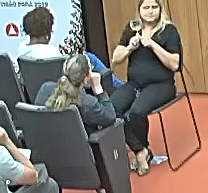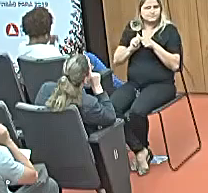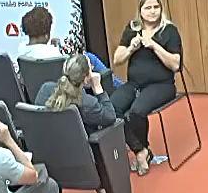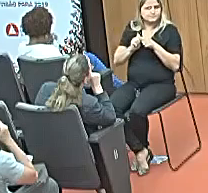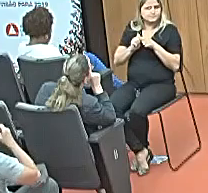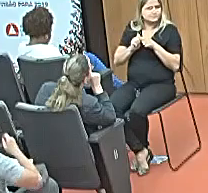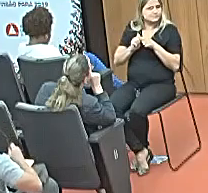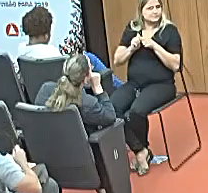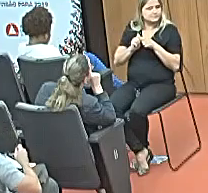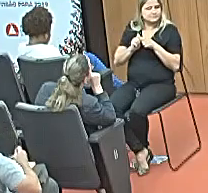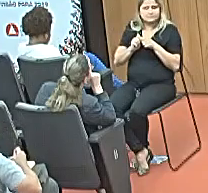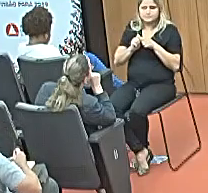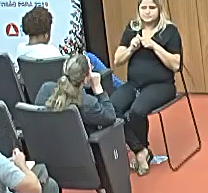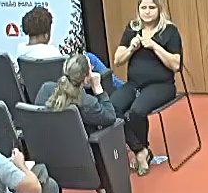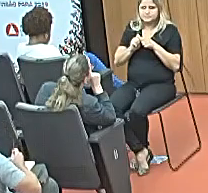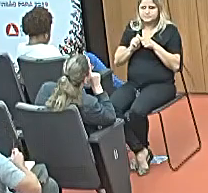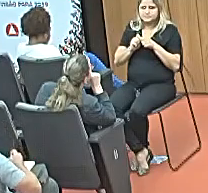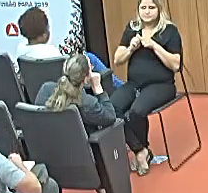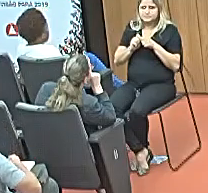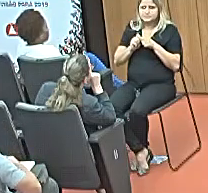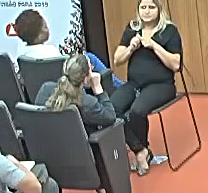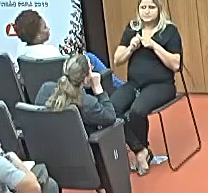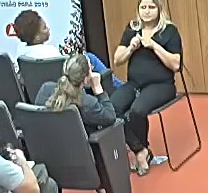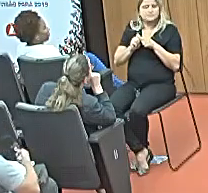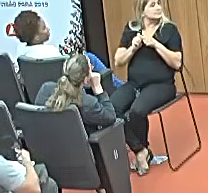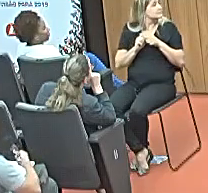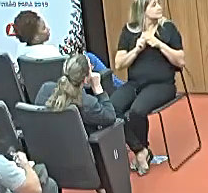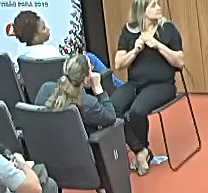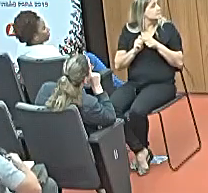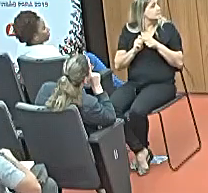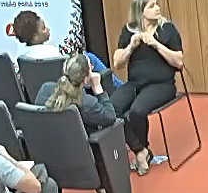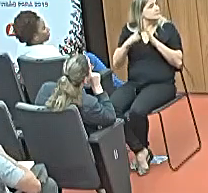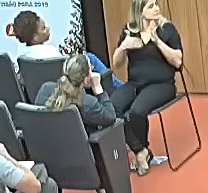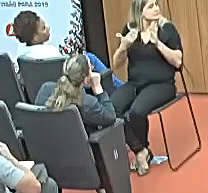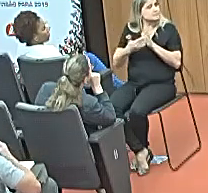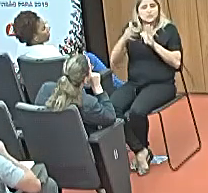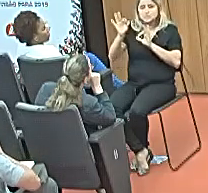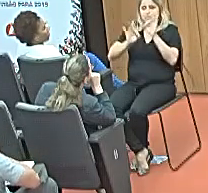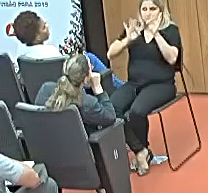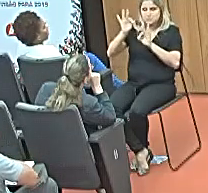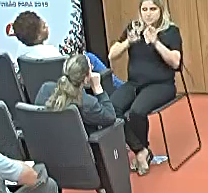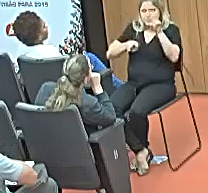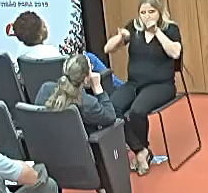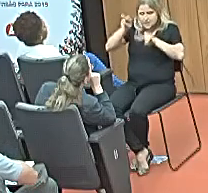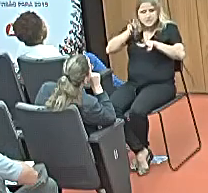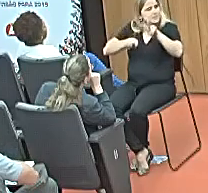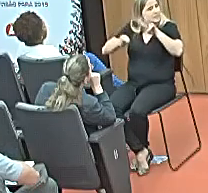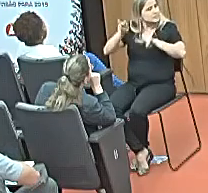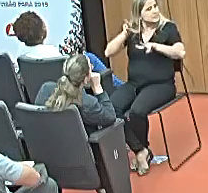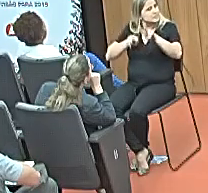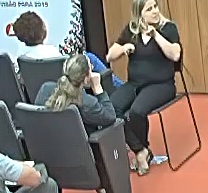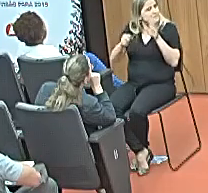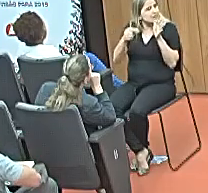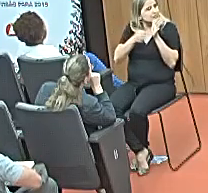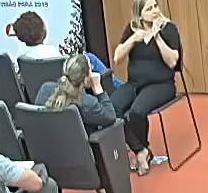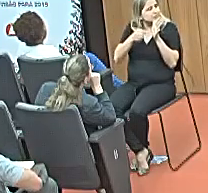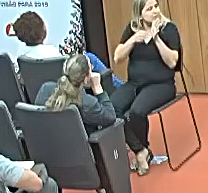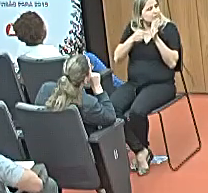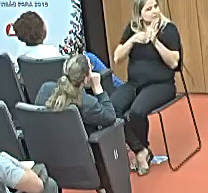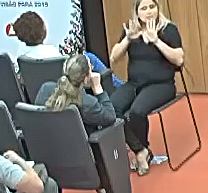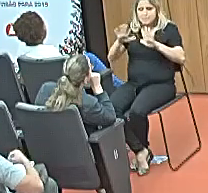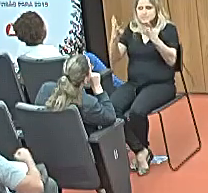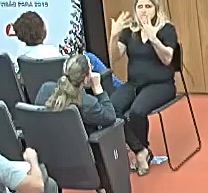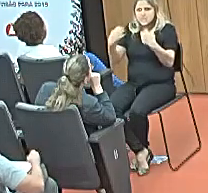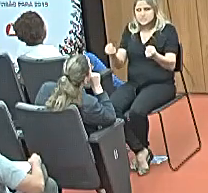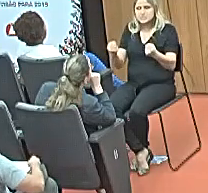inclusão todas as propostas serão analisadas é ela não tá aqui no relatório mas não é sabido viu a